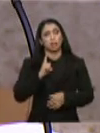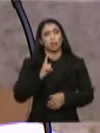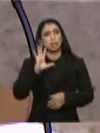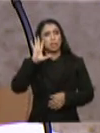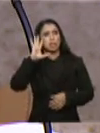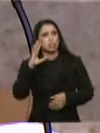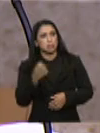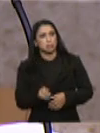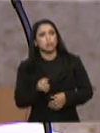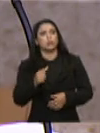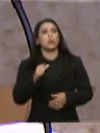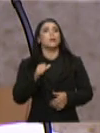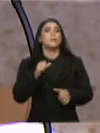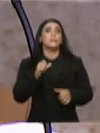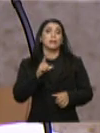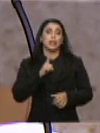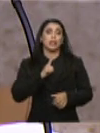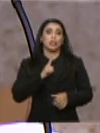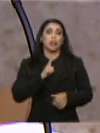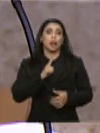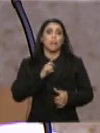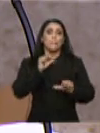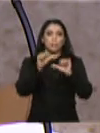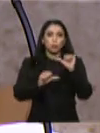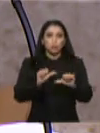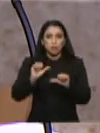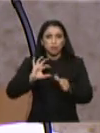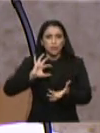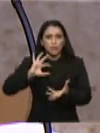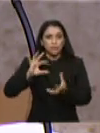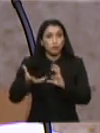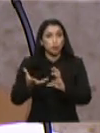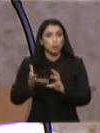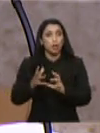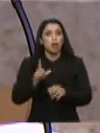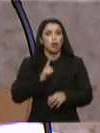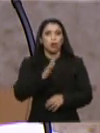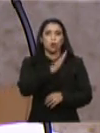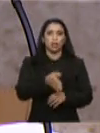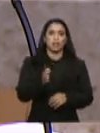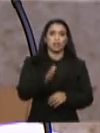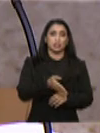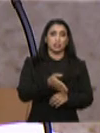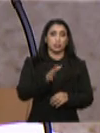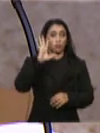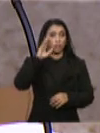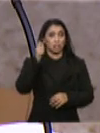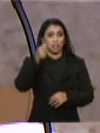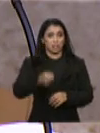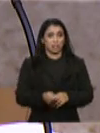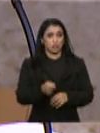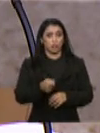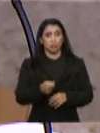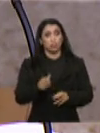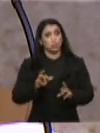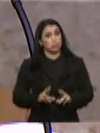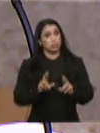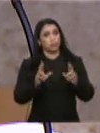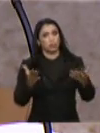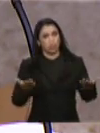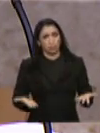não automática reforma ou rescisão de sentenças anteriores em sentido contrário.